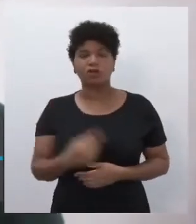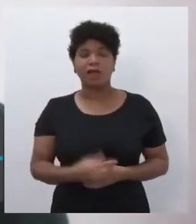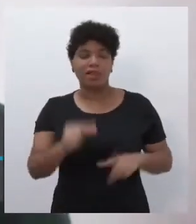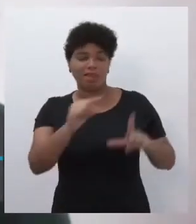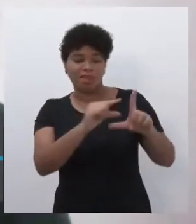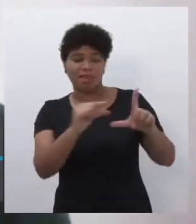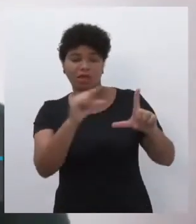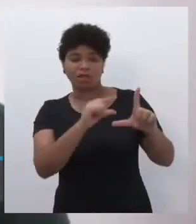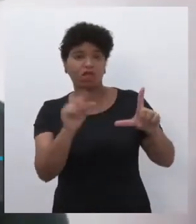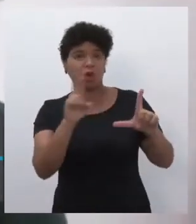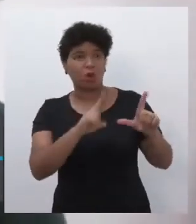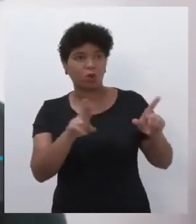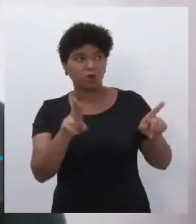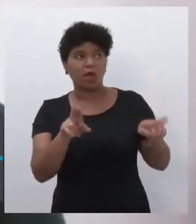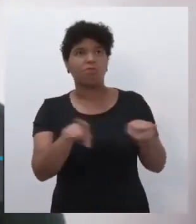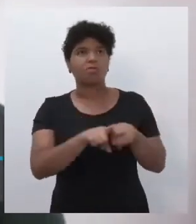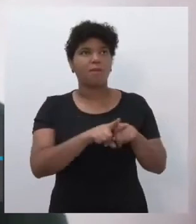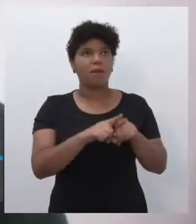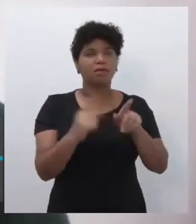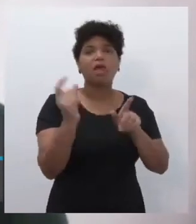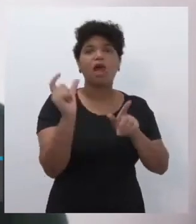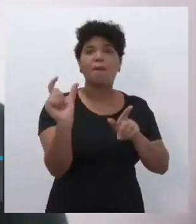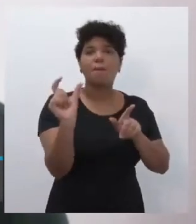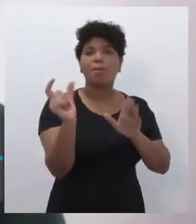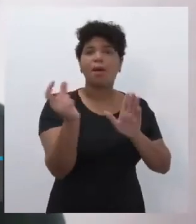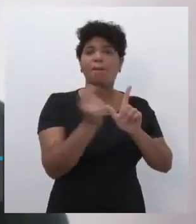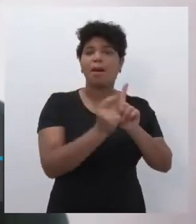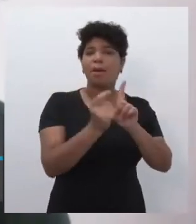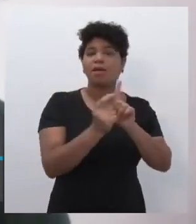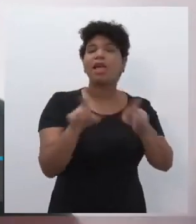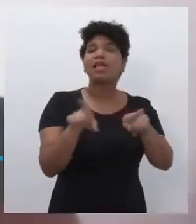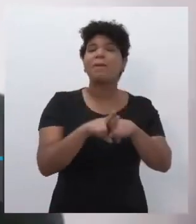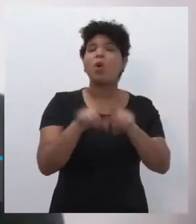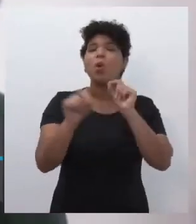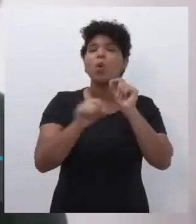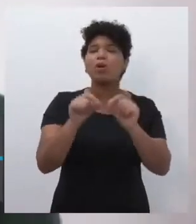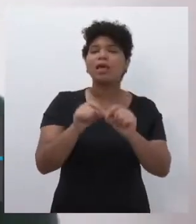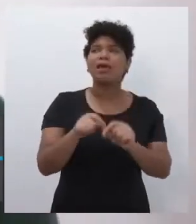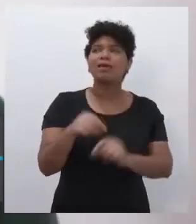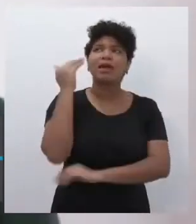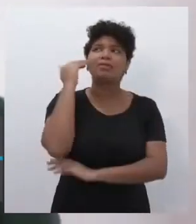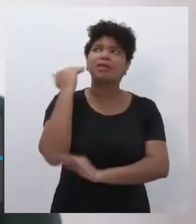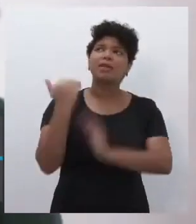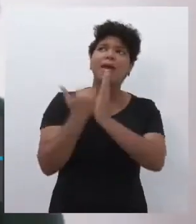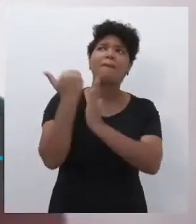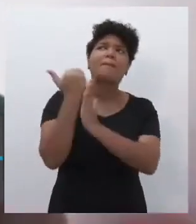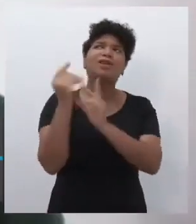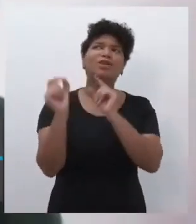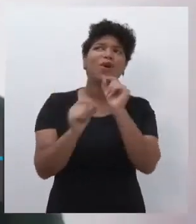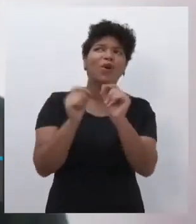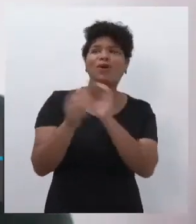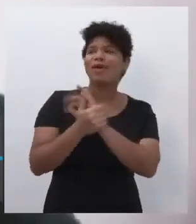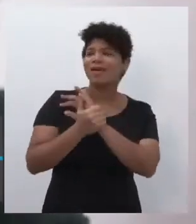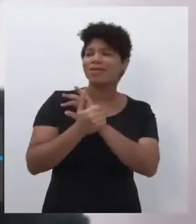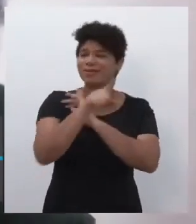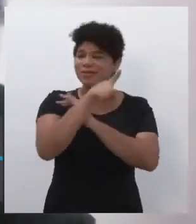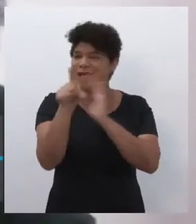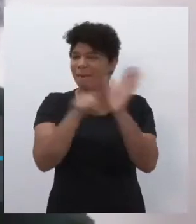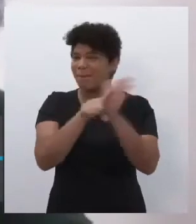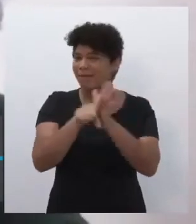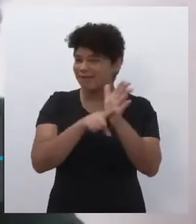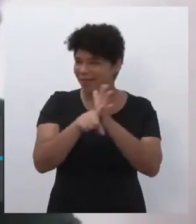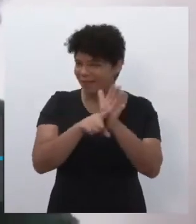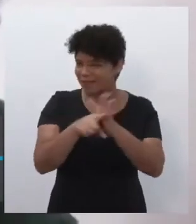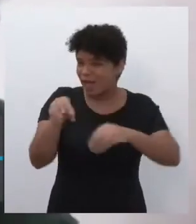ou um verbete, a gente pode propor um saiba mais. Que outras vitaminas teriam no abacaxi? Saiba mais, né?